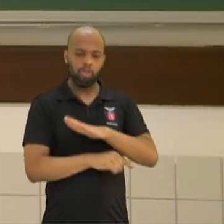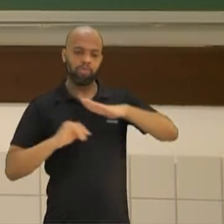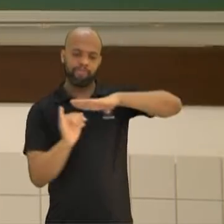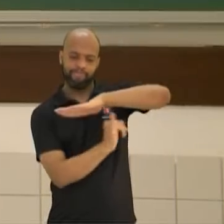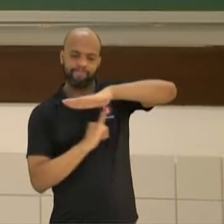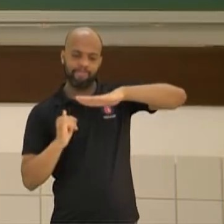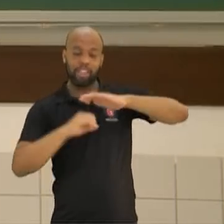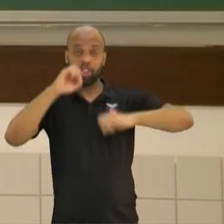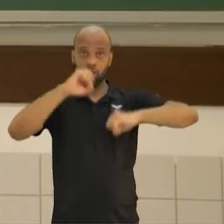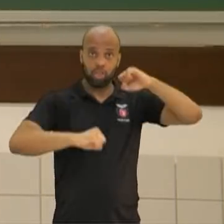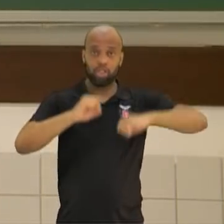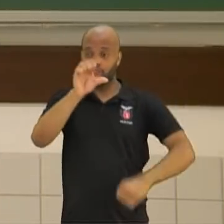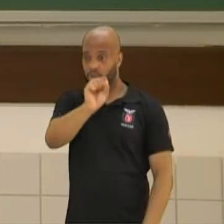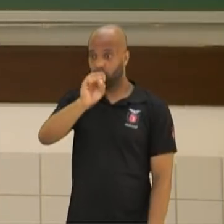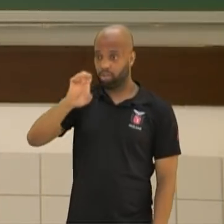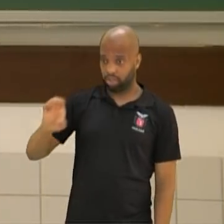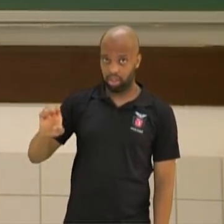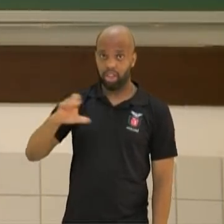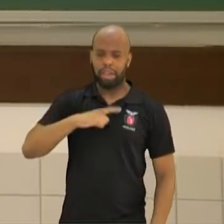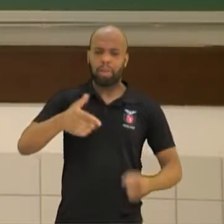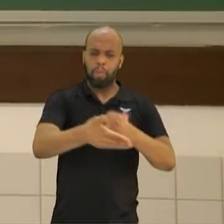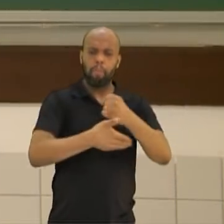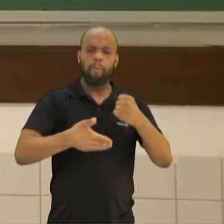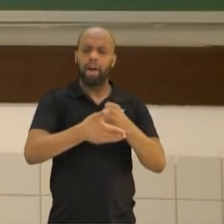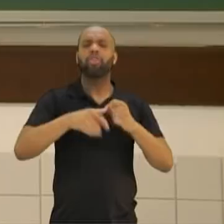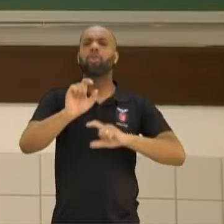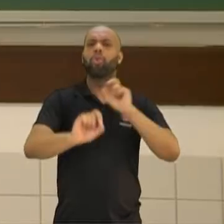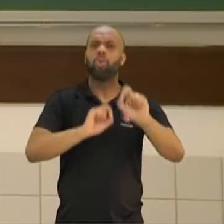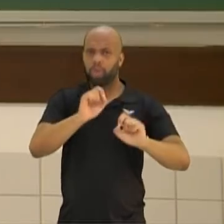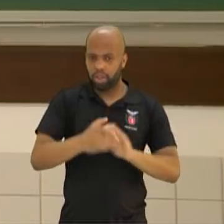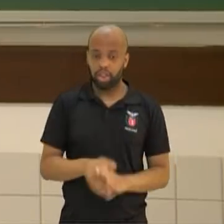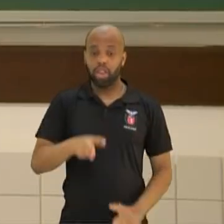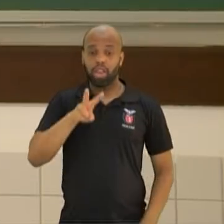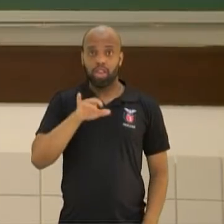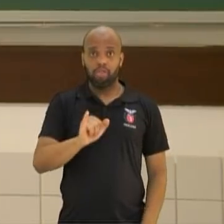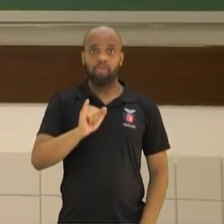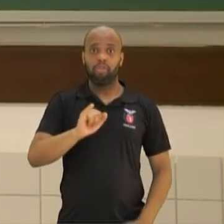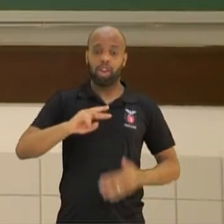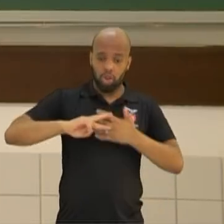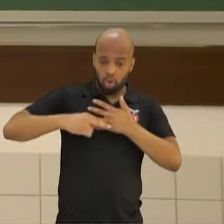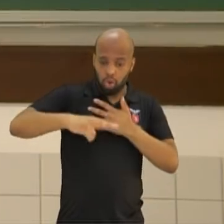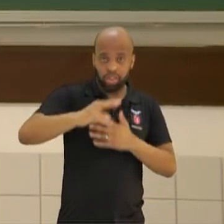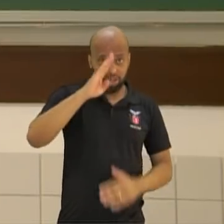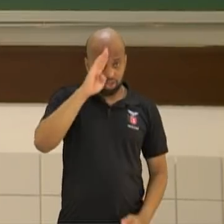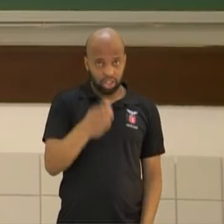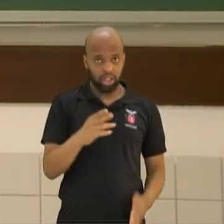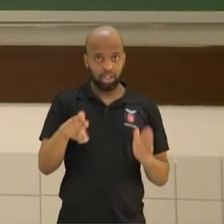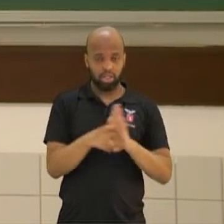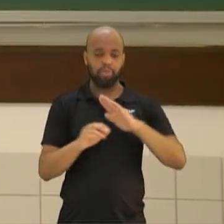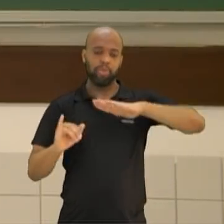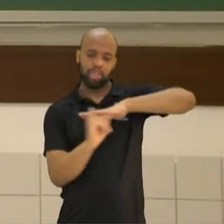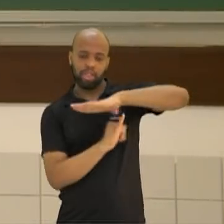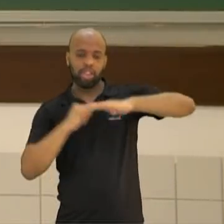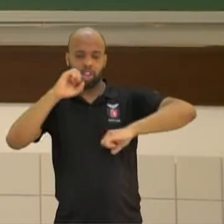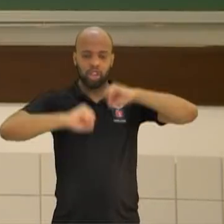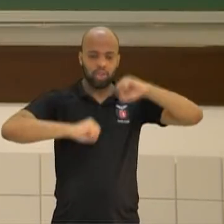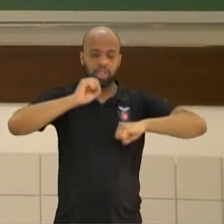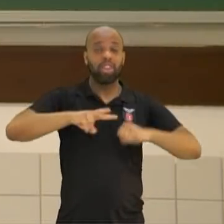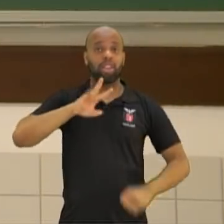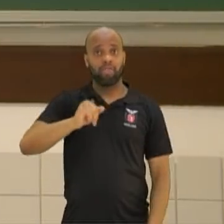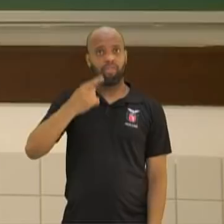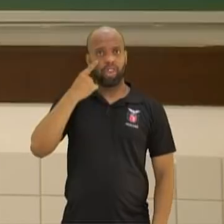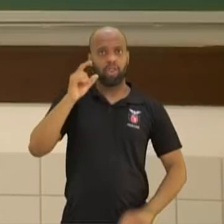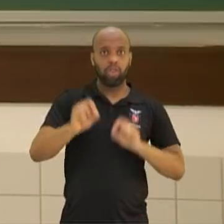na região sudeste, embasando, logicamente, o que vai ser o reflexo dessa industrialização, que nós vamos ver